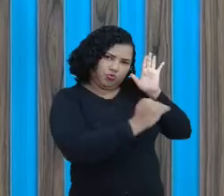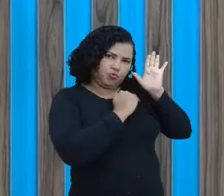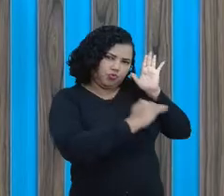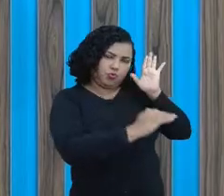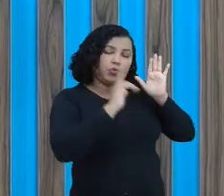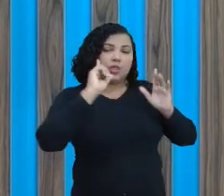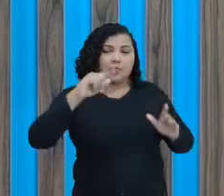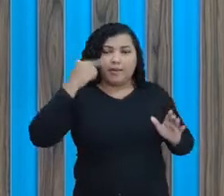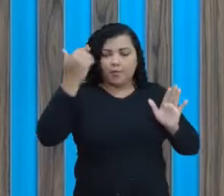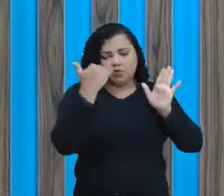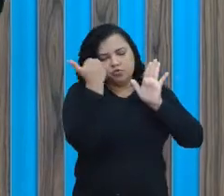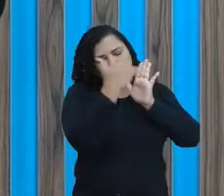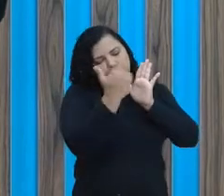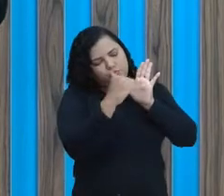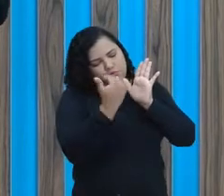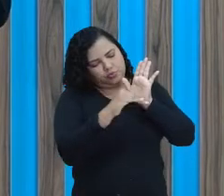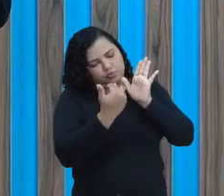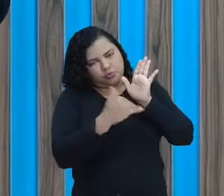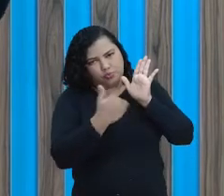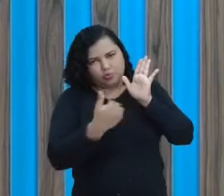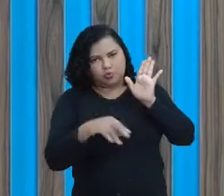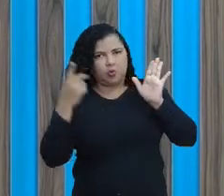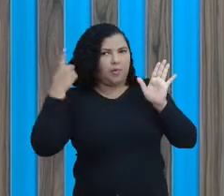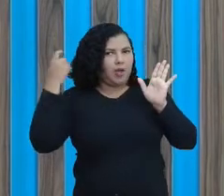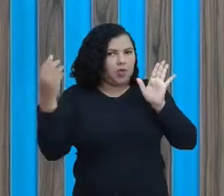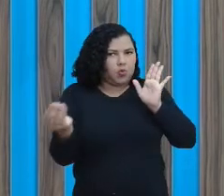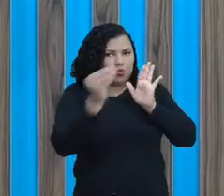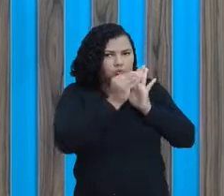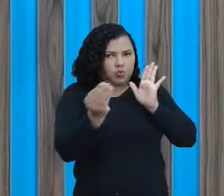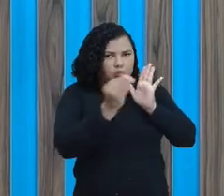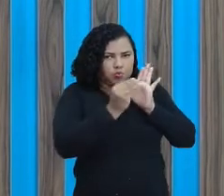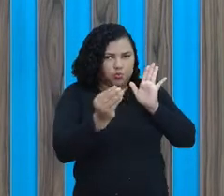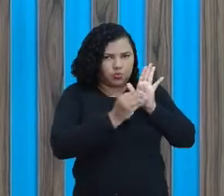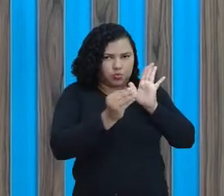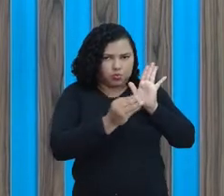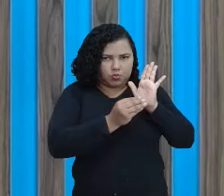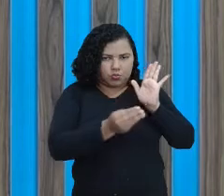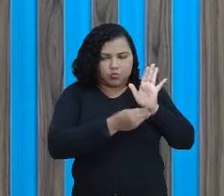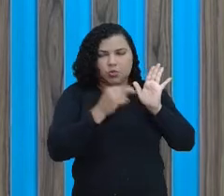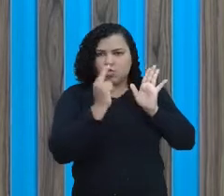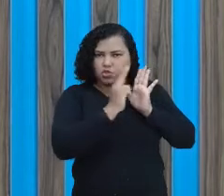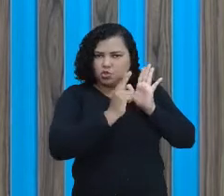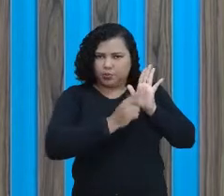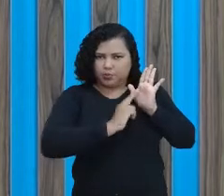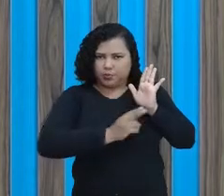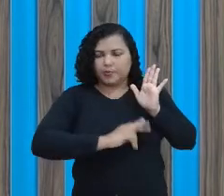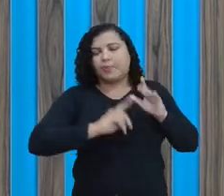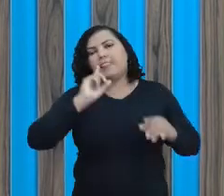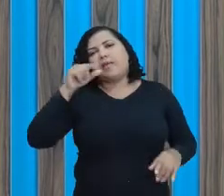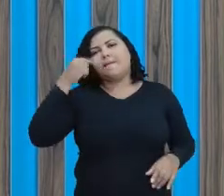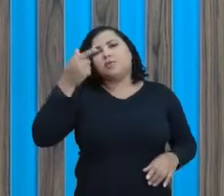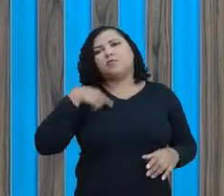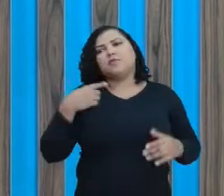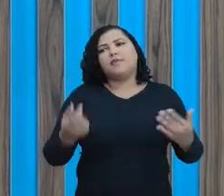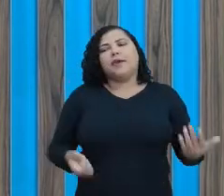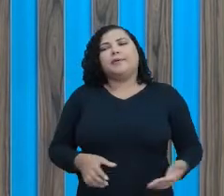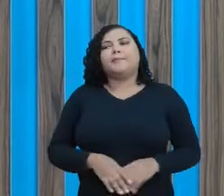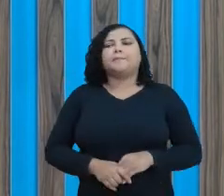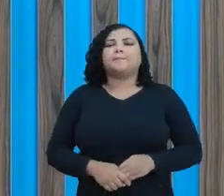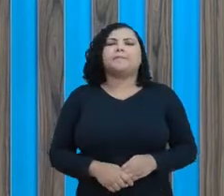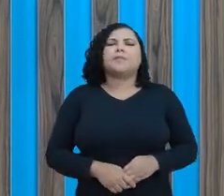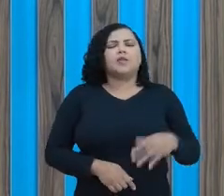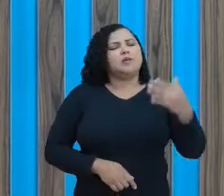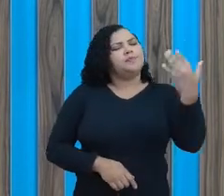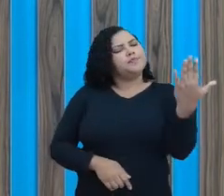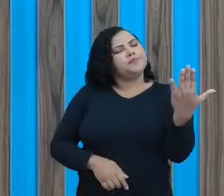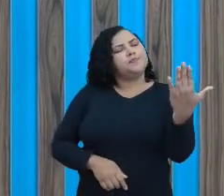você listou todos os sons que você ouviu, você vai depois, aí você não precisa mais da memória, você vai avaliar